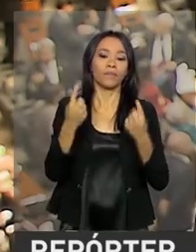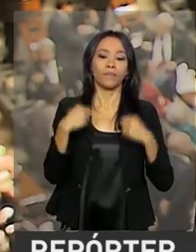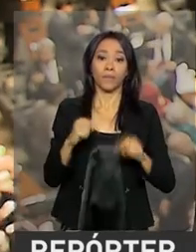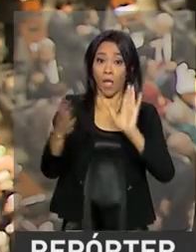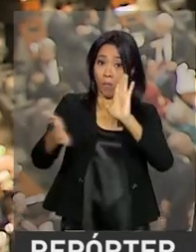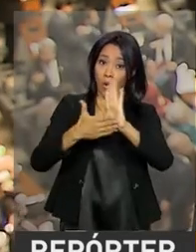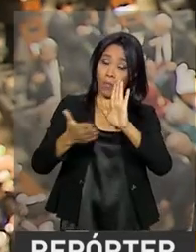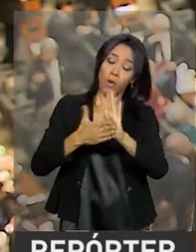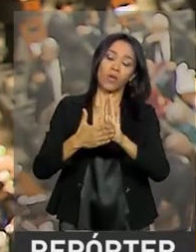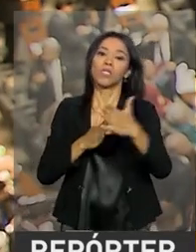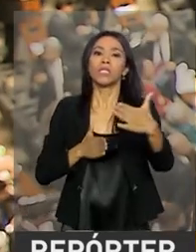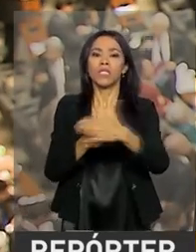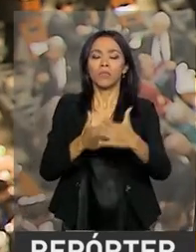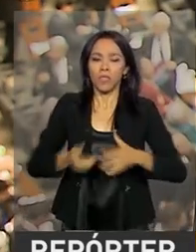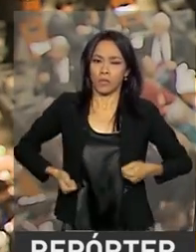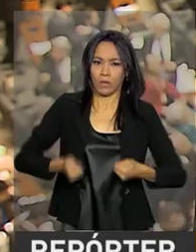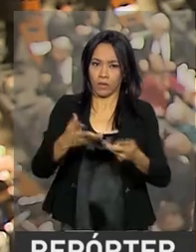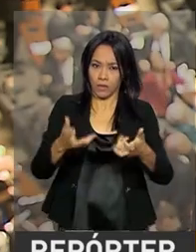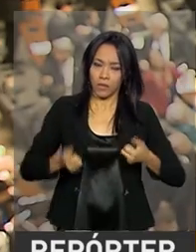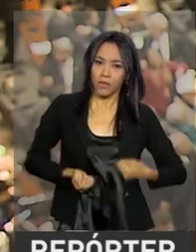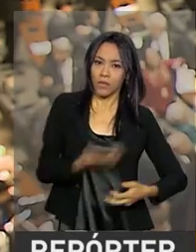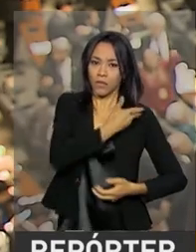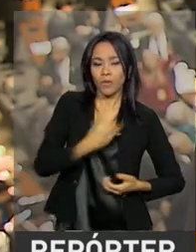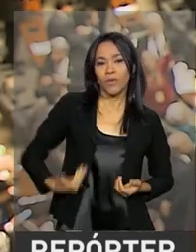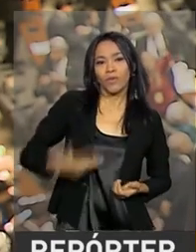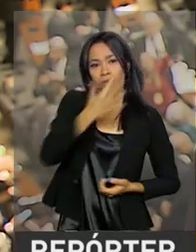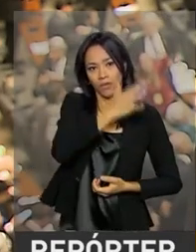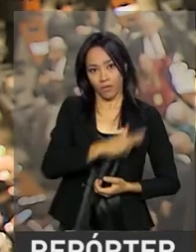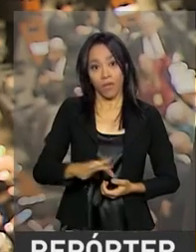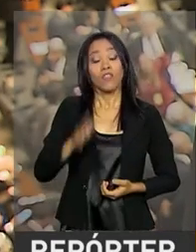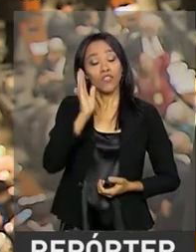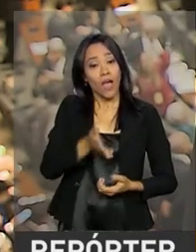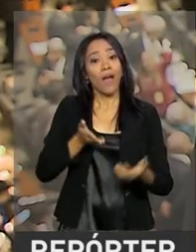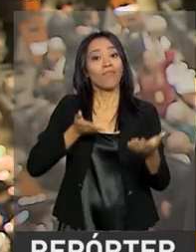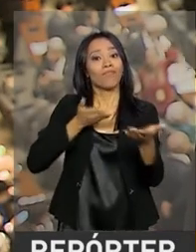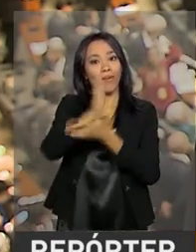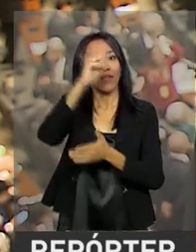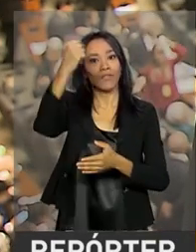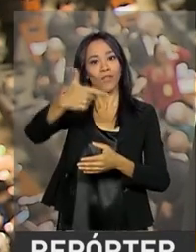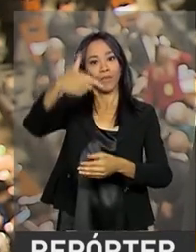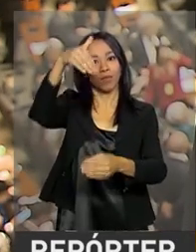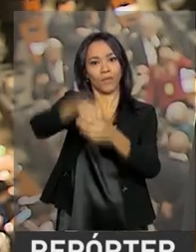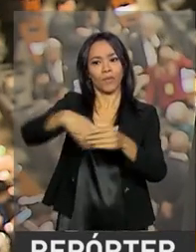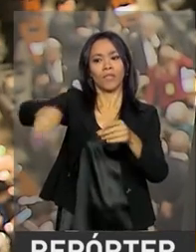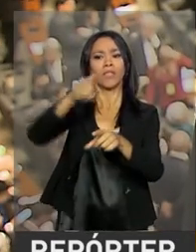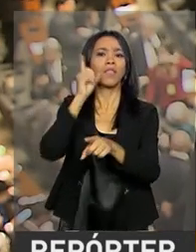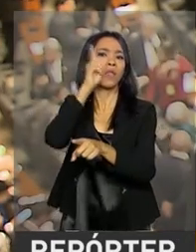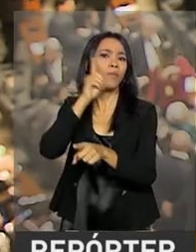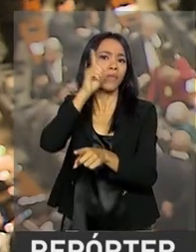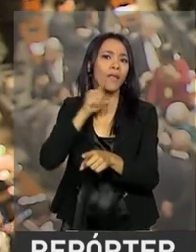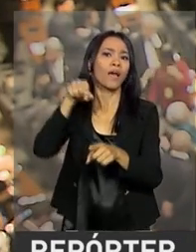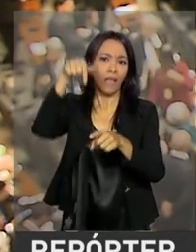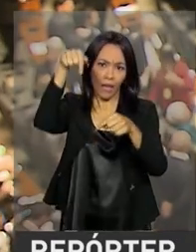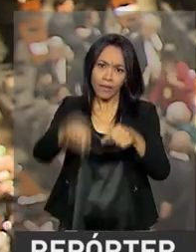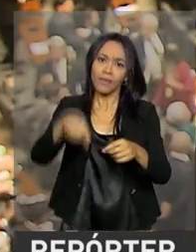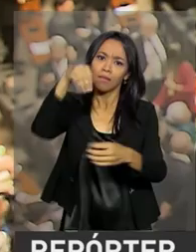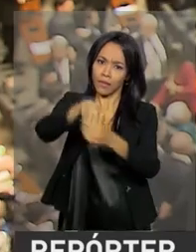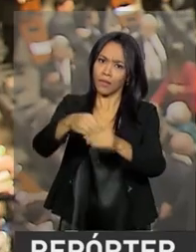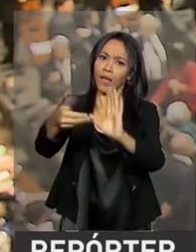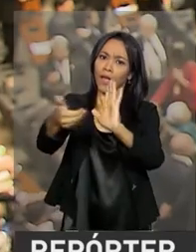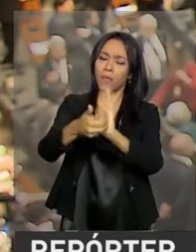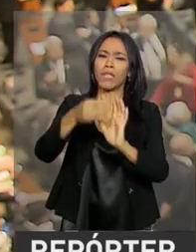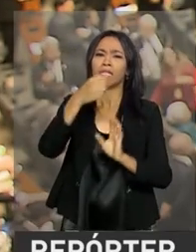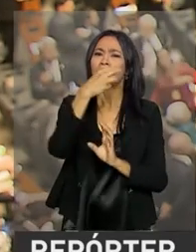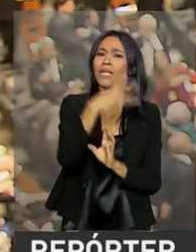que estabelece um teto para o aumento dos gastos públicos foi aprovada em segundo turno pelos deputados com larga margem aqui na Câmara.